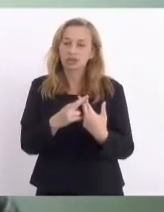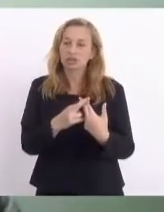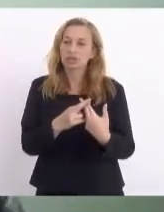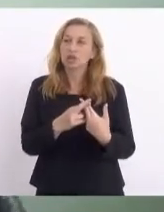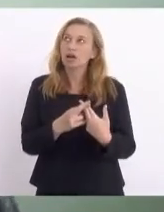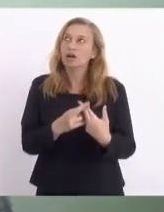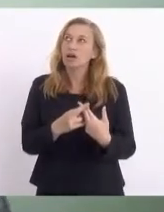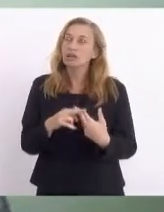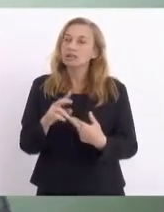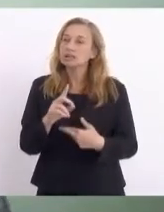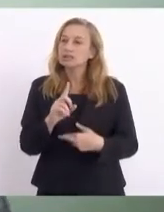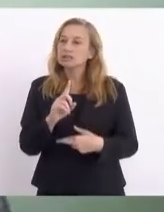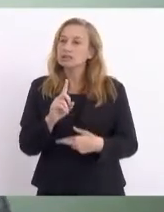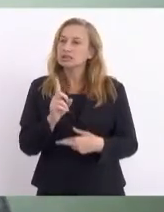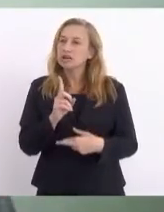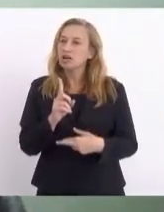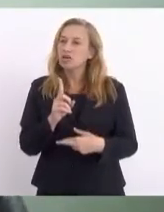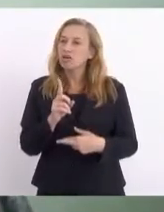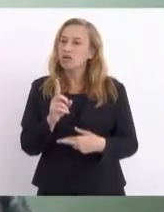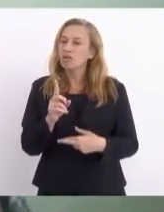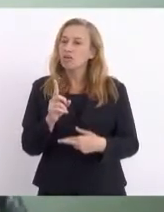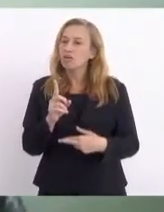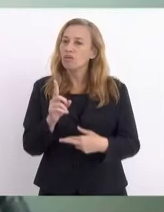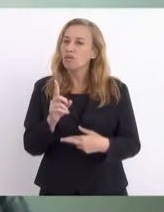não agradar